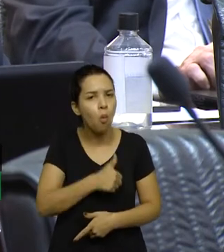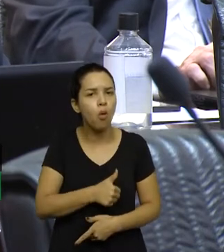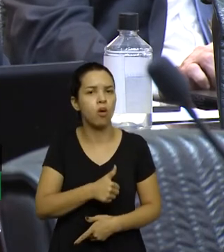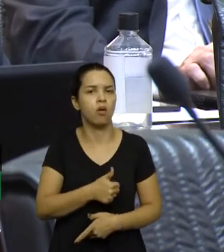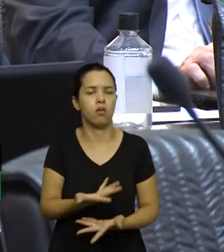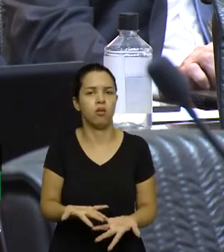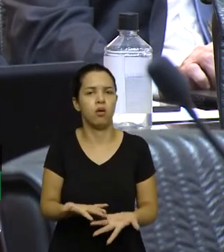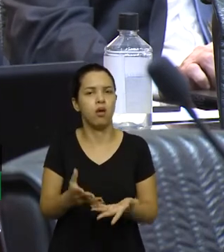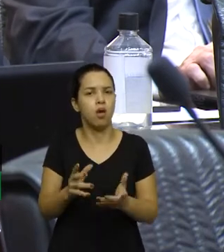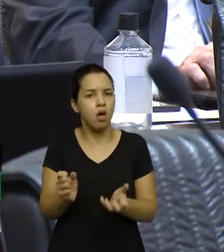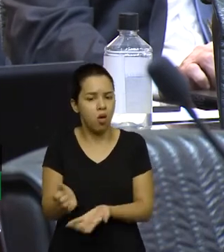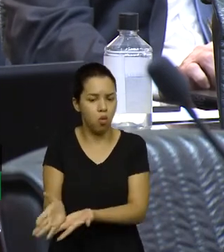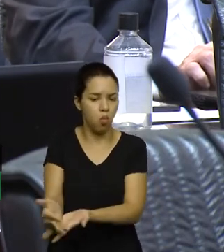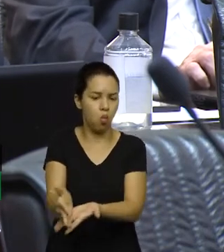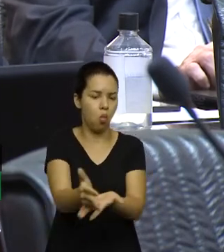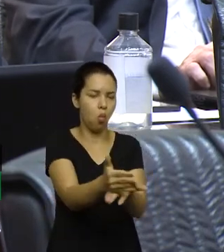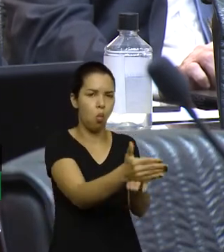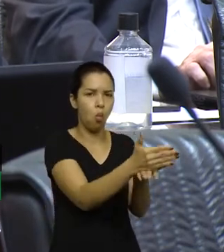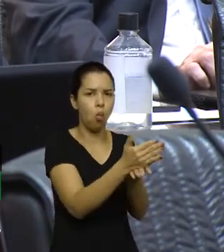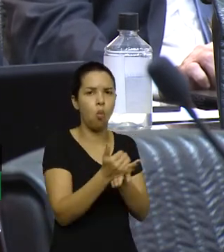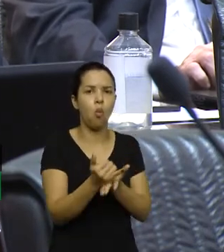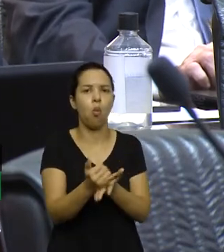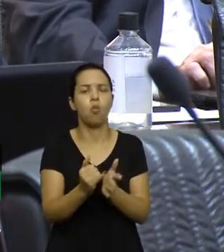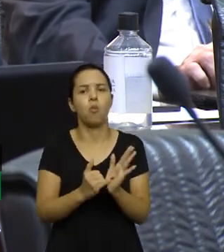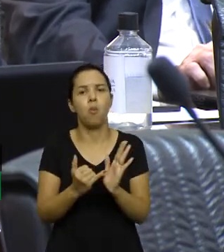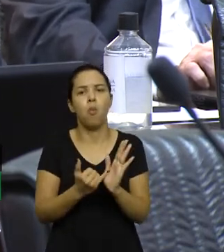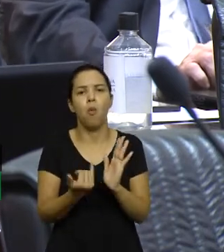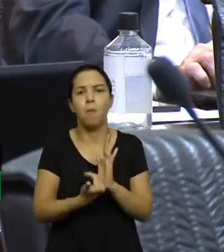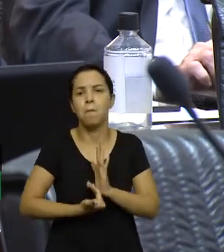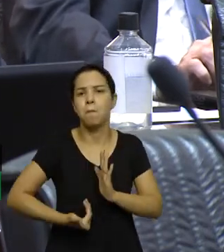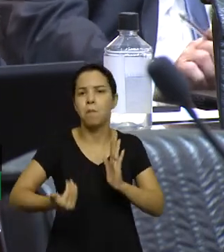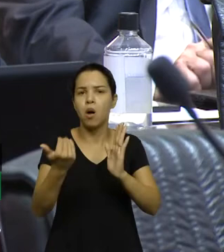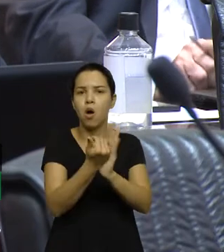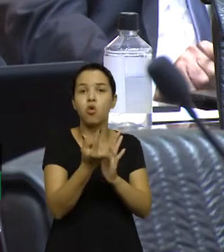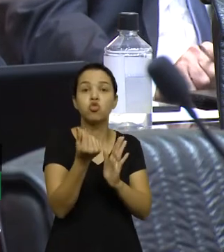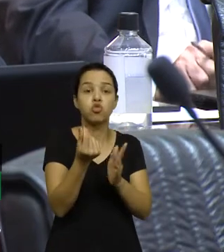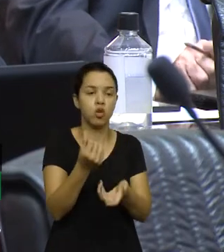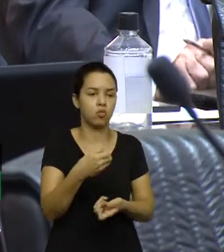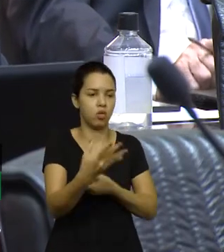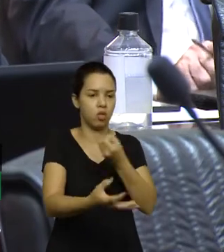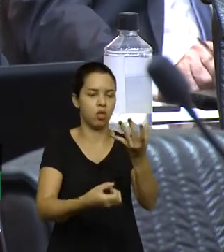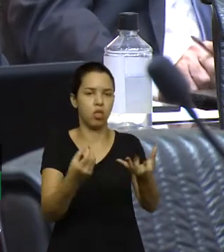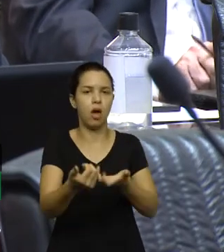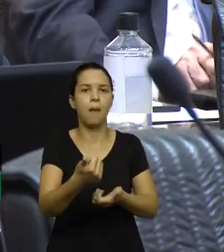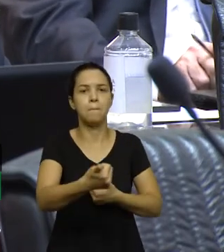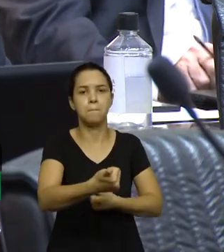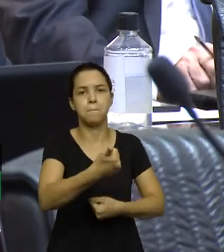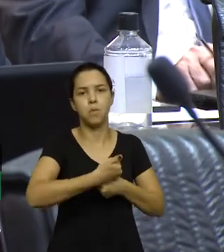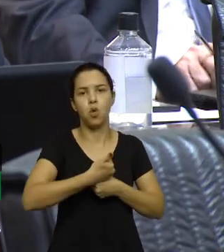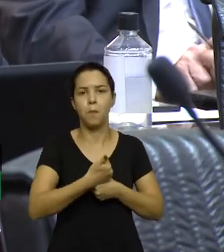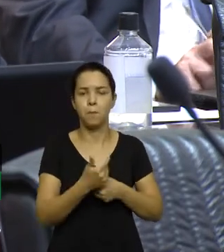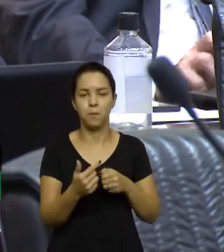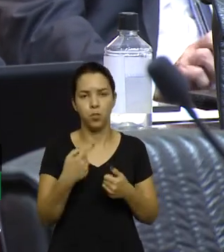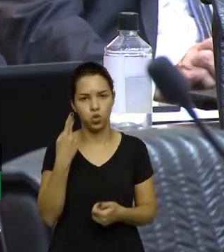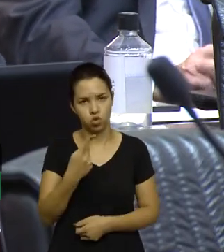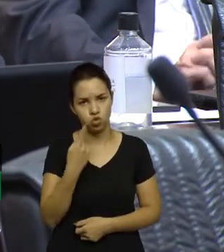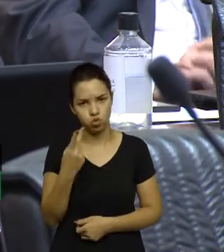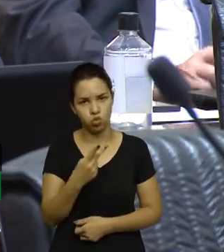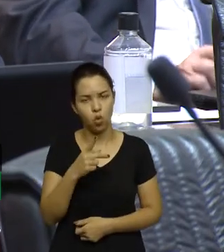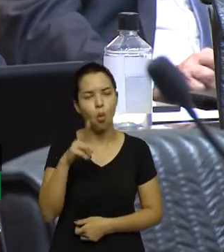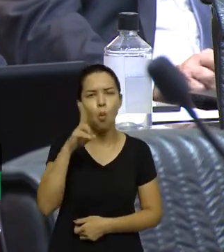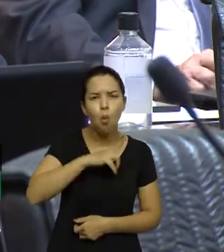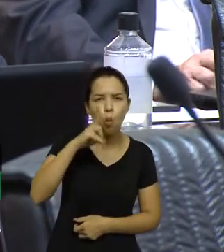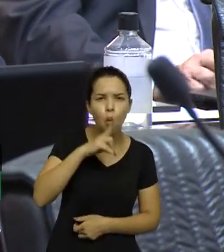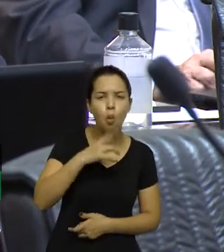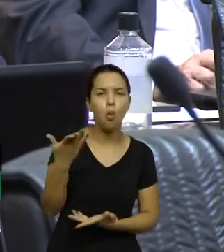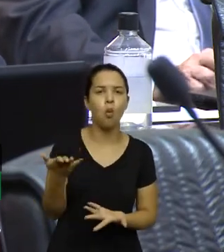no Estado de Santa Catarina para entregar dinheiro em troca de apoio político. Então, as emergências pediátricas e os